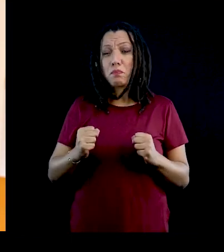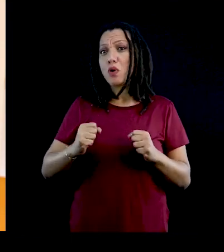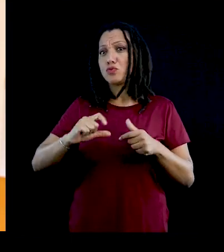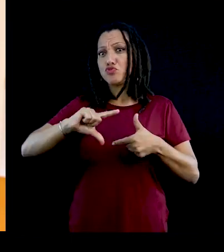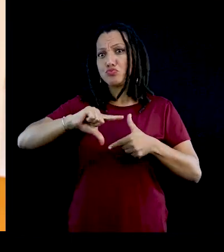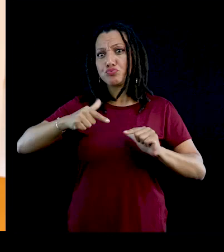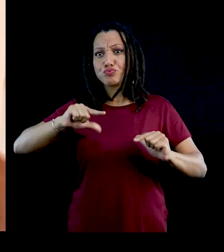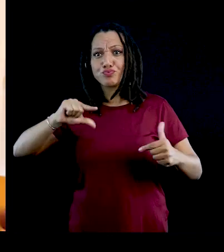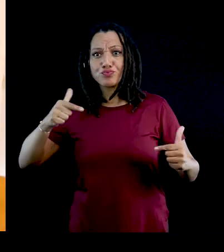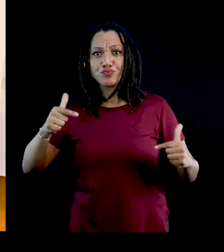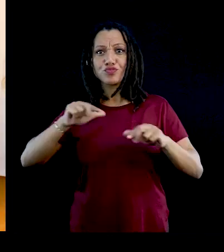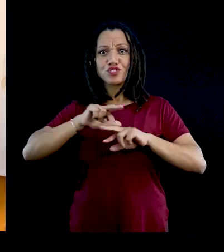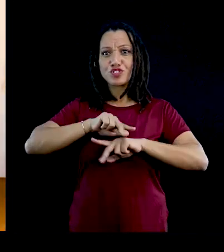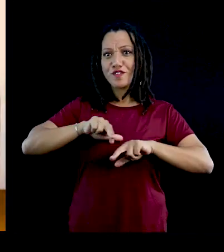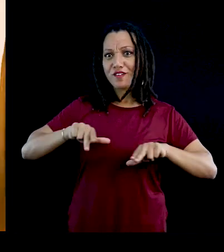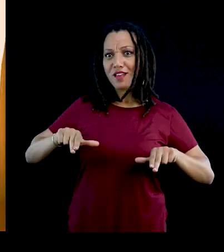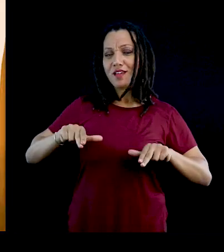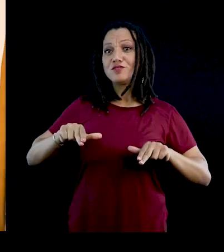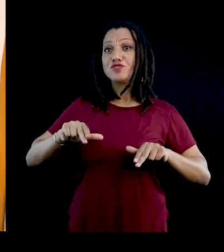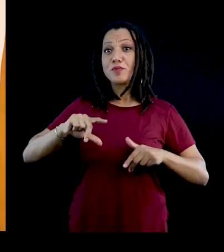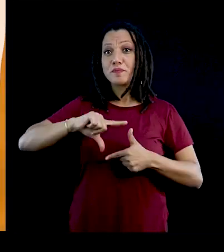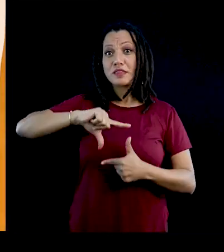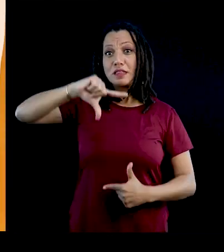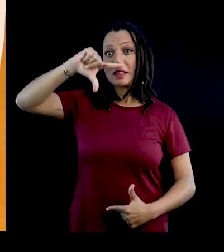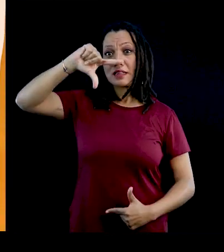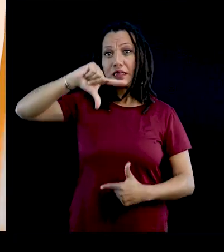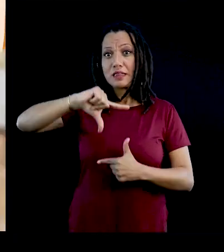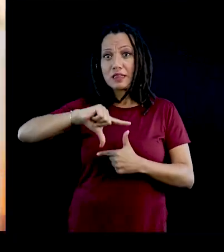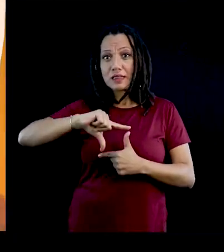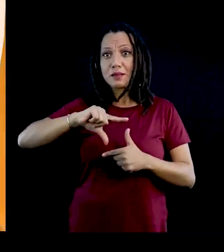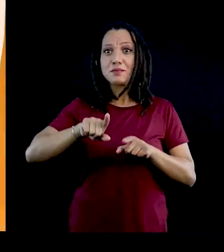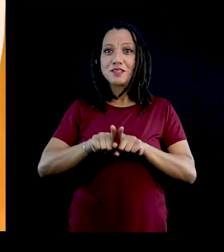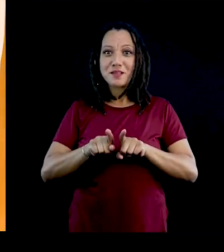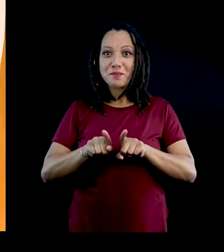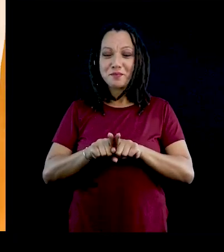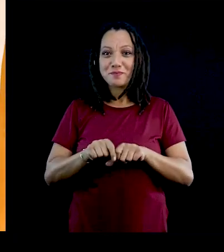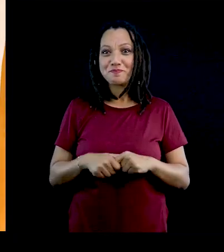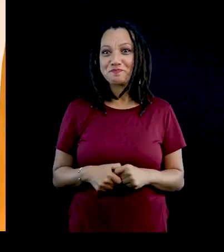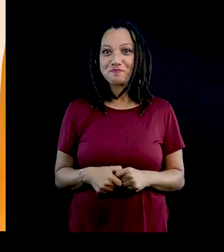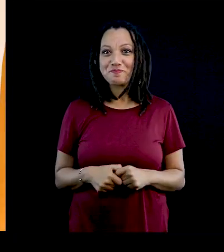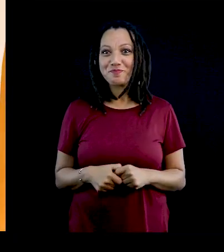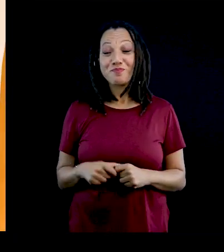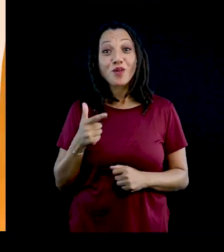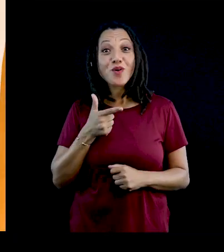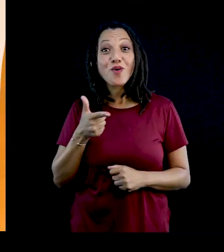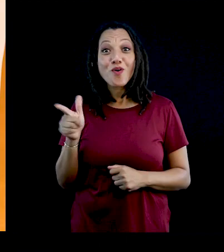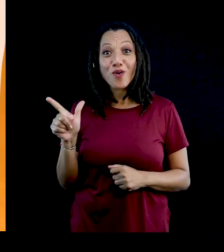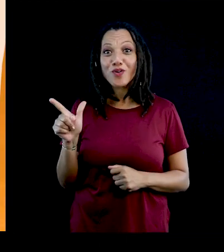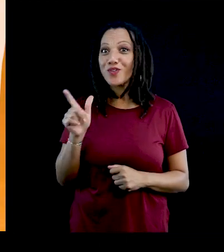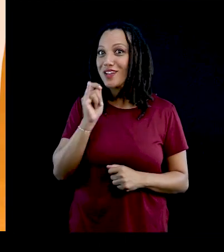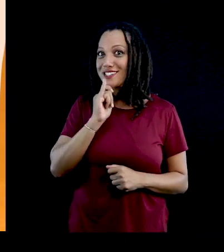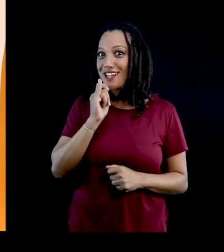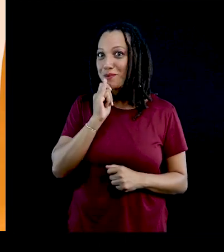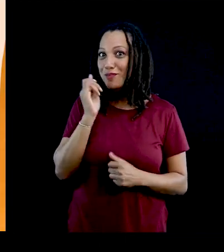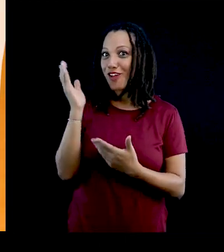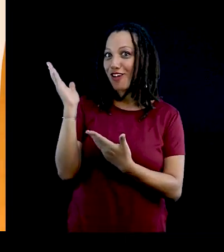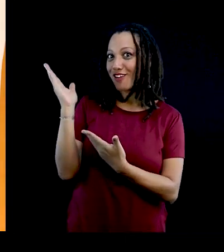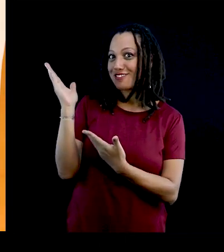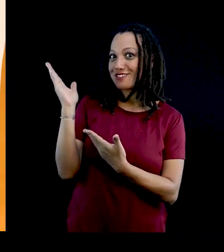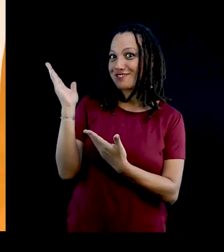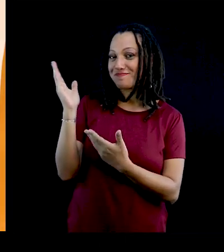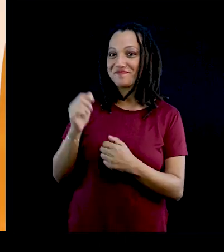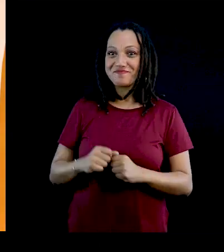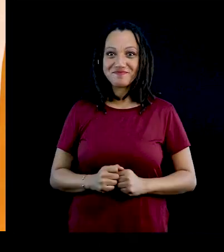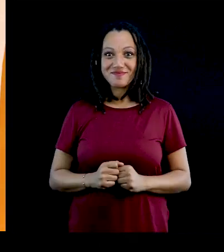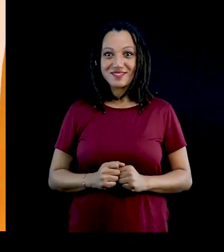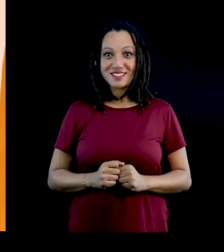diferentes, tamanhos, etc. Uma outra possibilidade que eu vou mostrar para vocês aqui é esse outro trabalho, que ele não tem